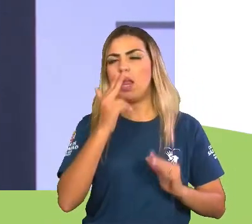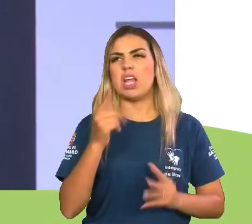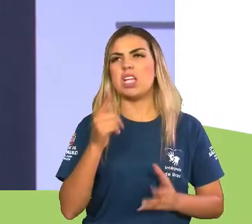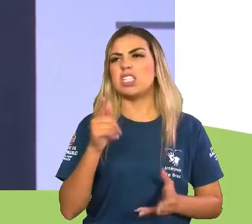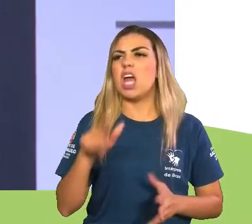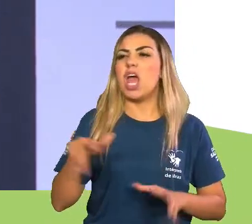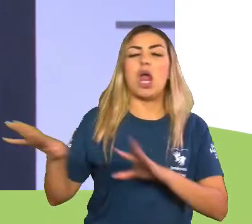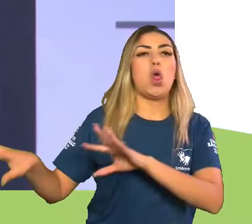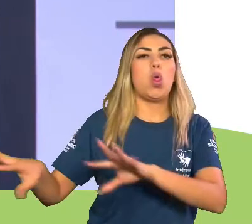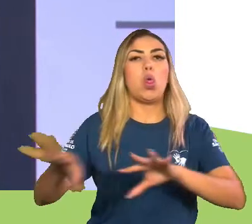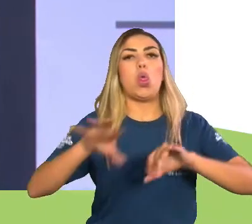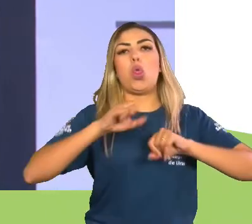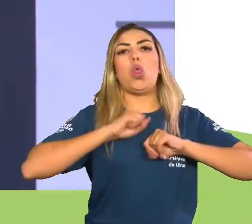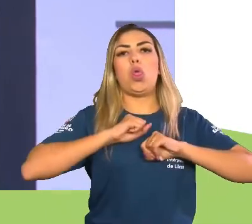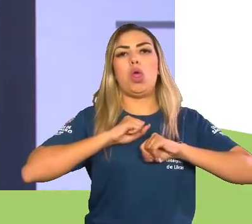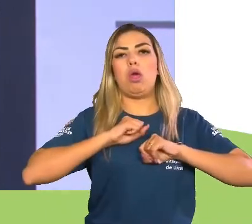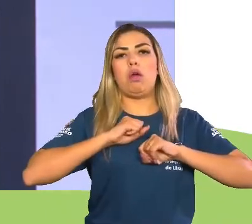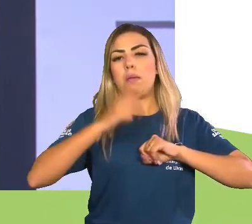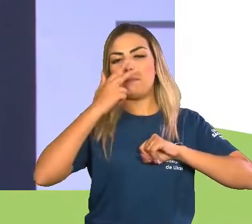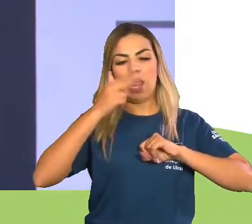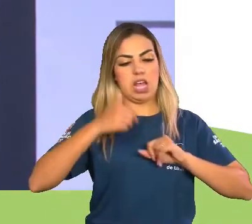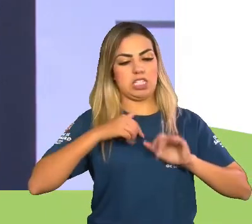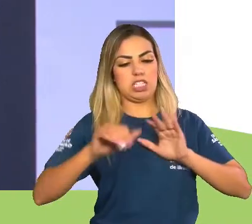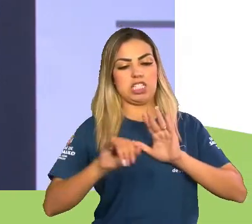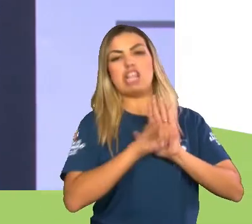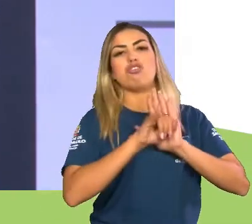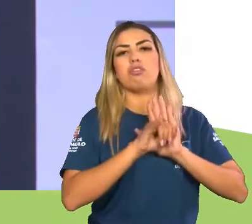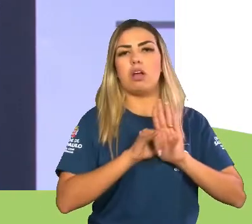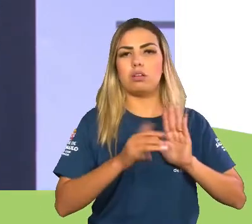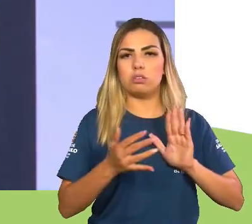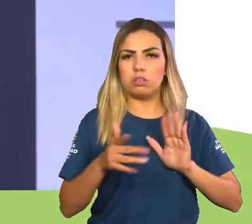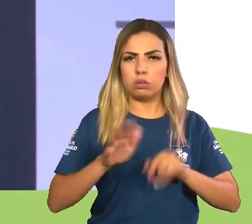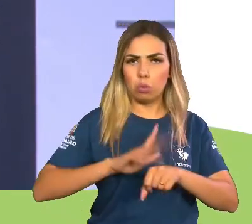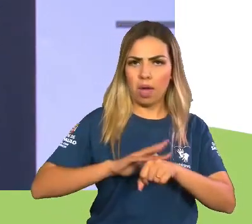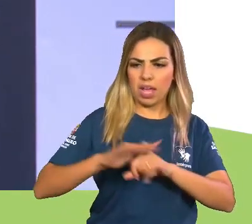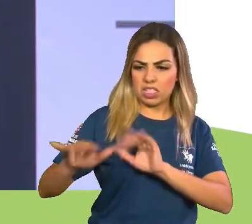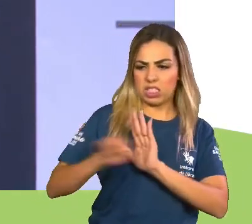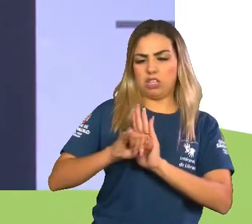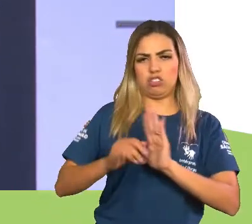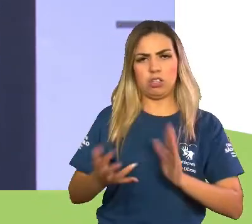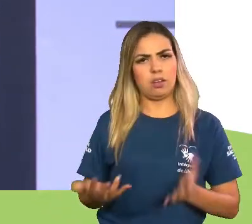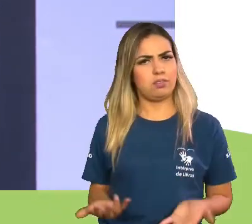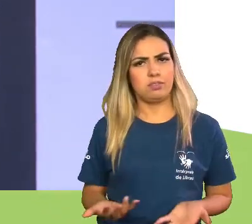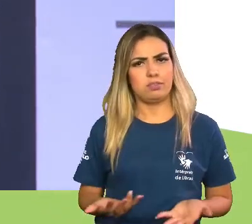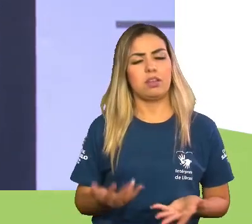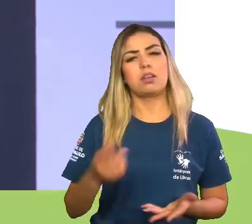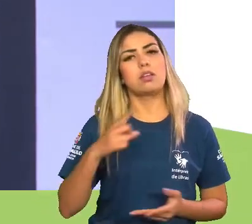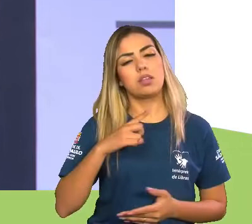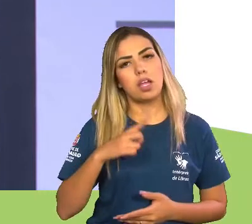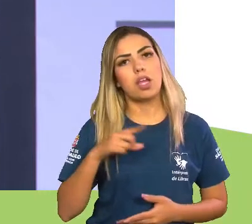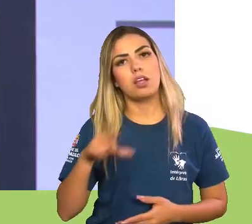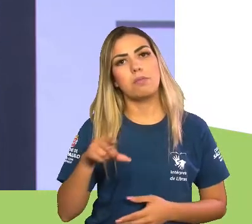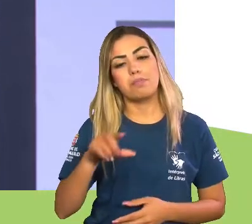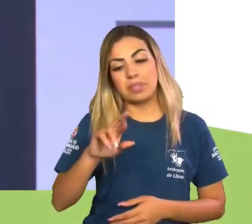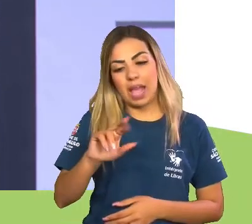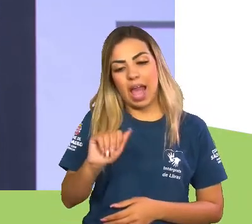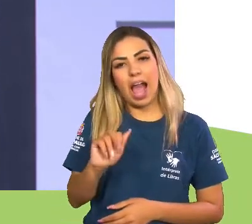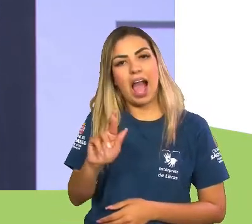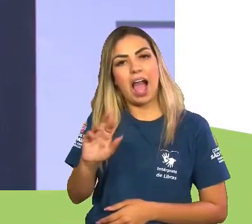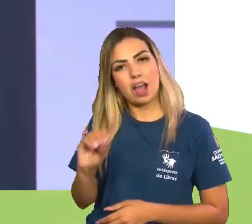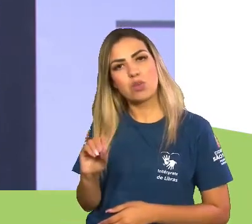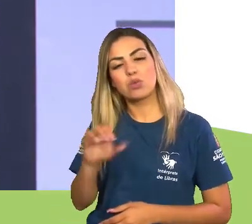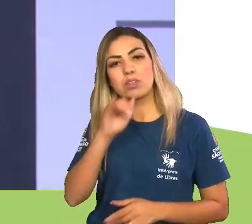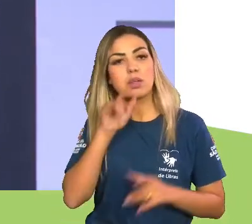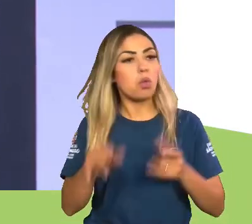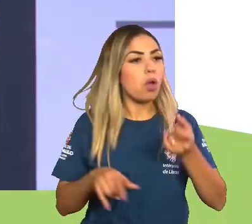algo que seja apenas a minha identificação. Ver a raridade, né, que antes do remédio, o